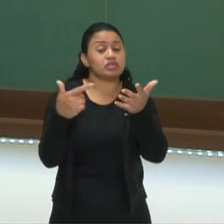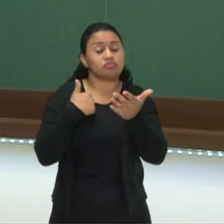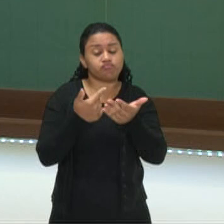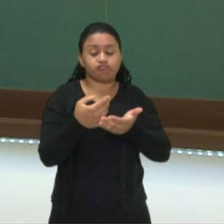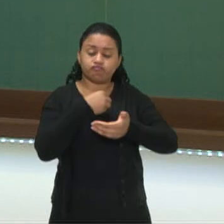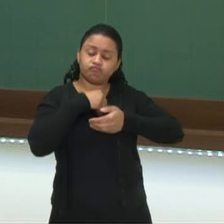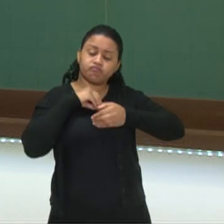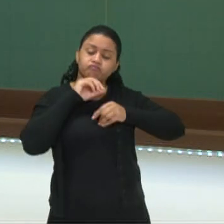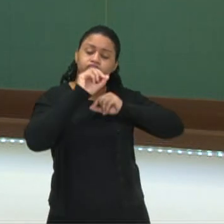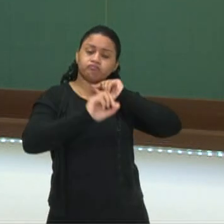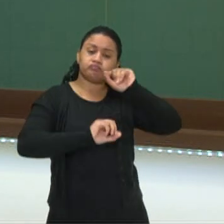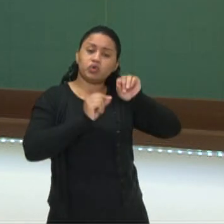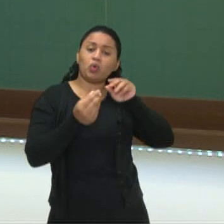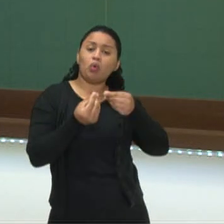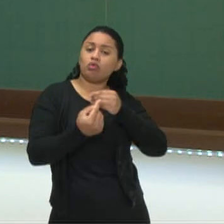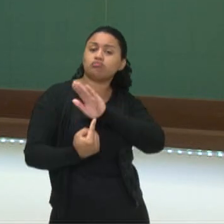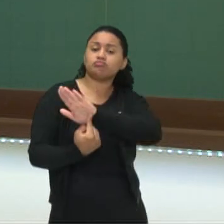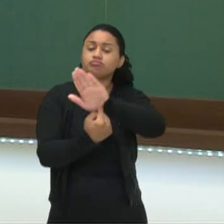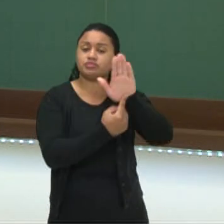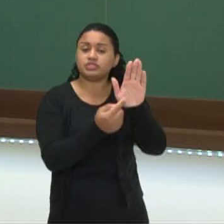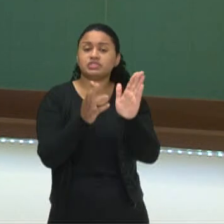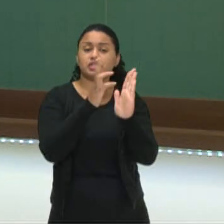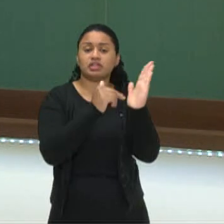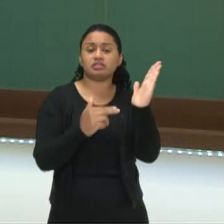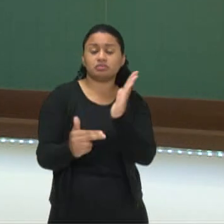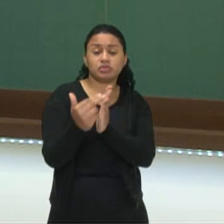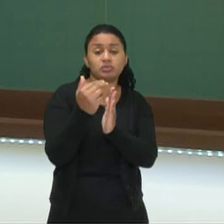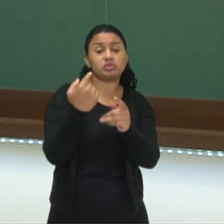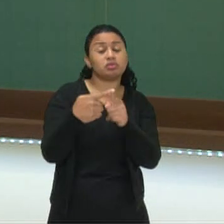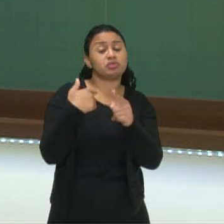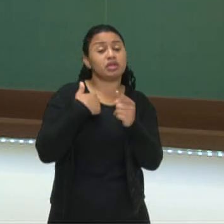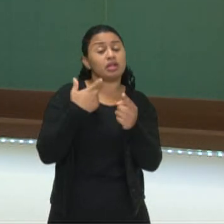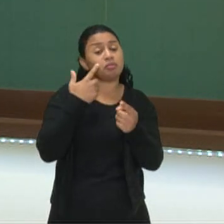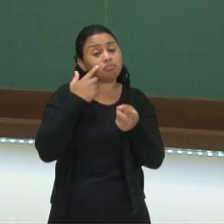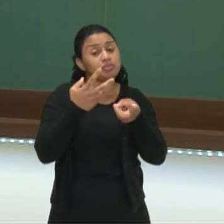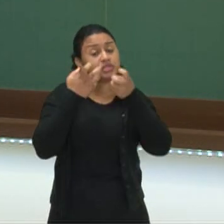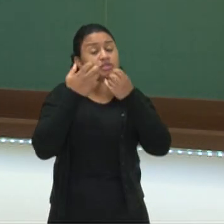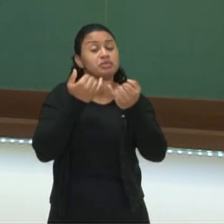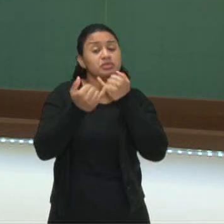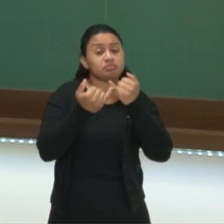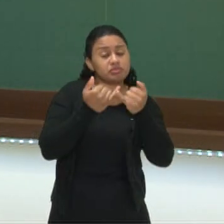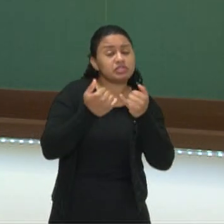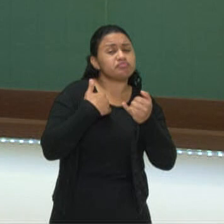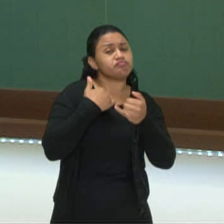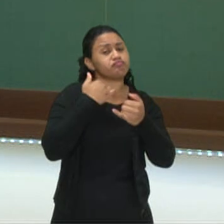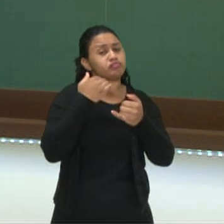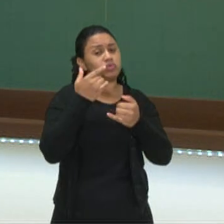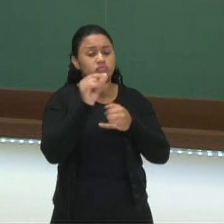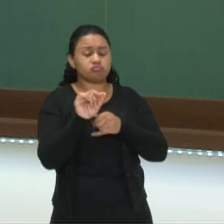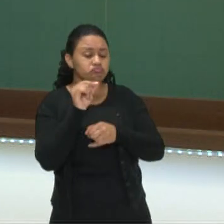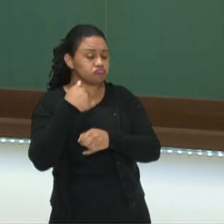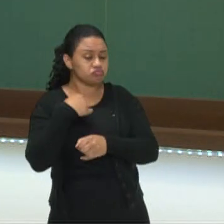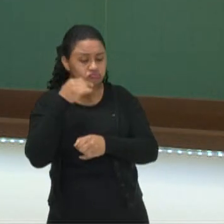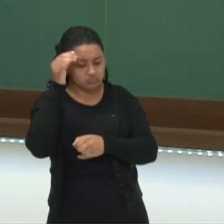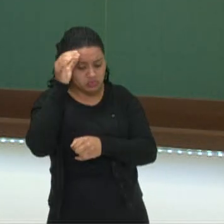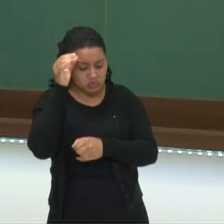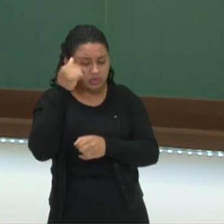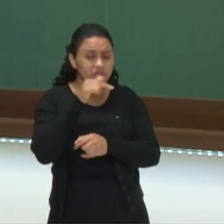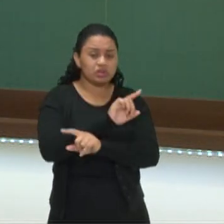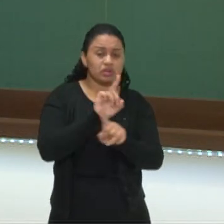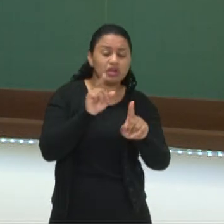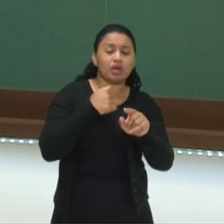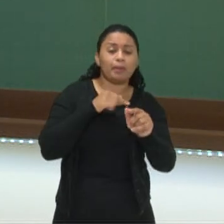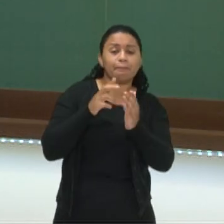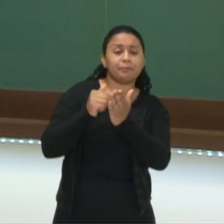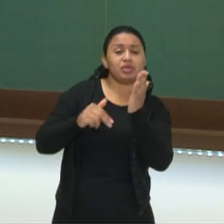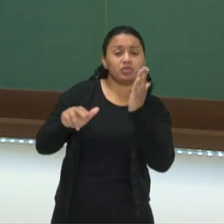dele como representar isso dentro da pintura, porque ele via uma similaridade entre o inconsciente e entre essa pintura real, já buscando exatamente uma coisa